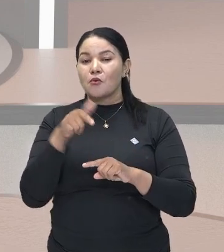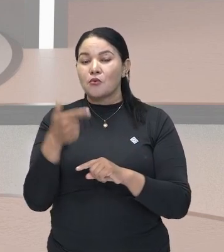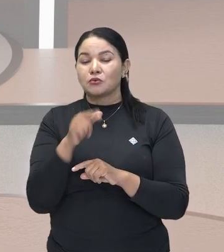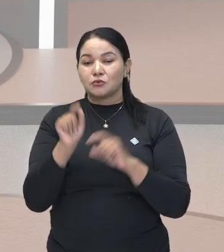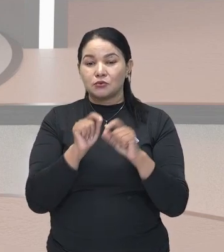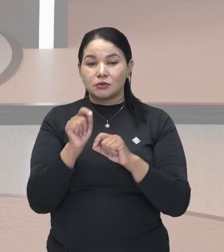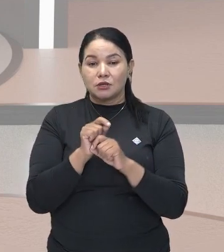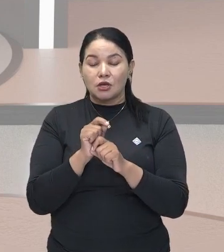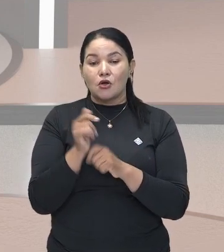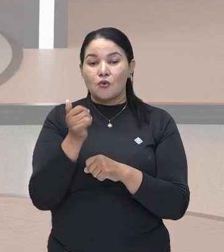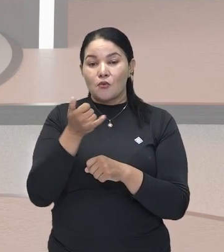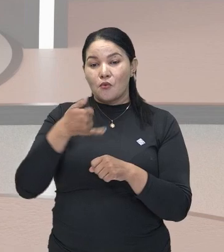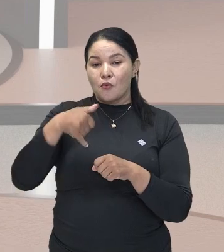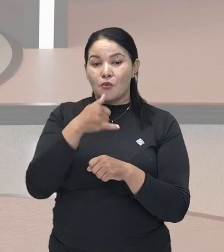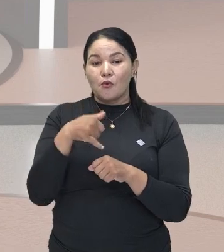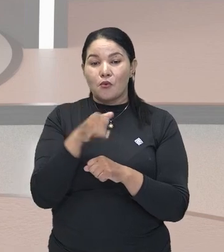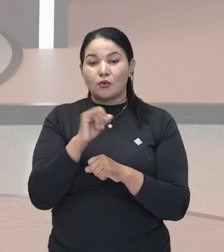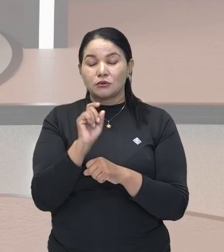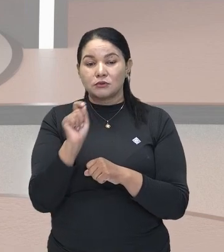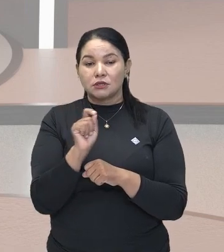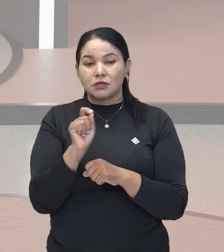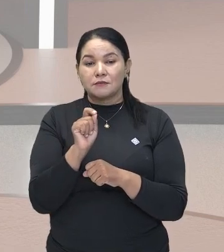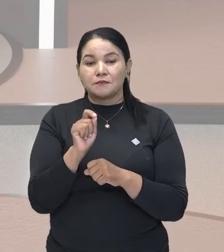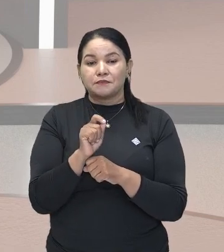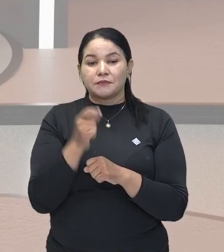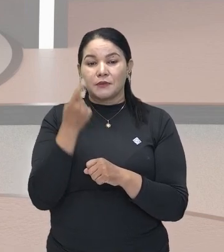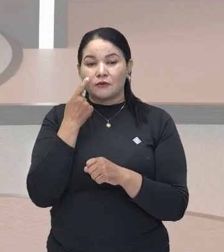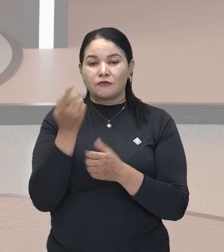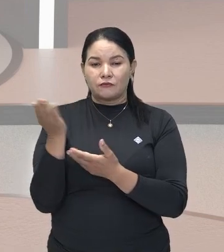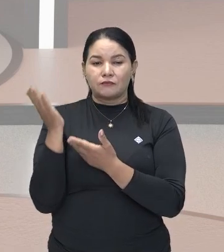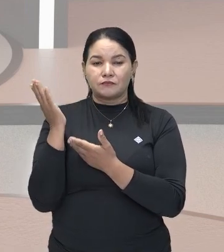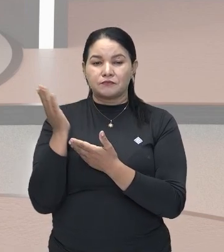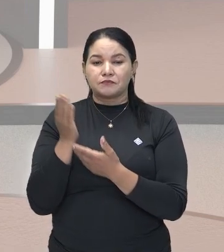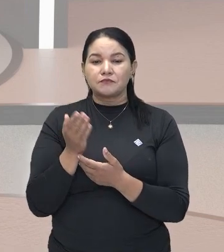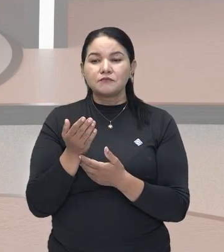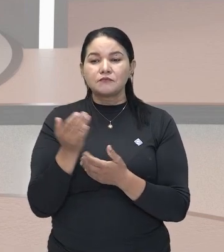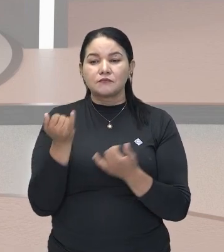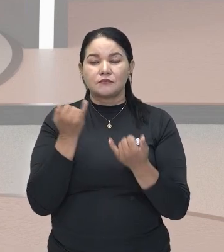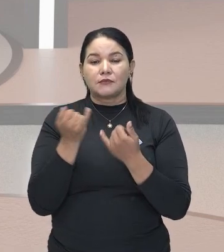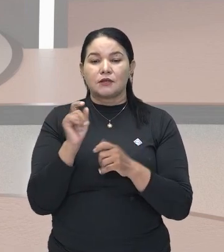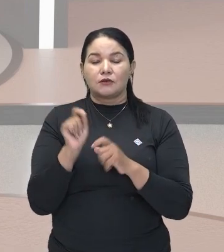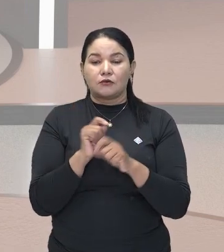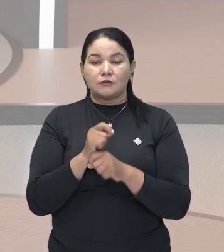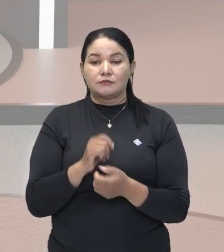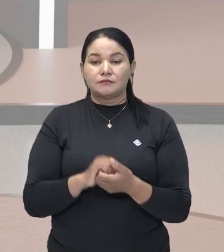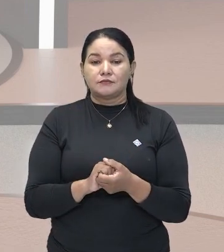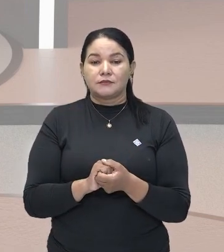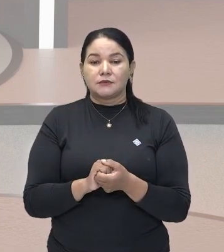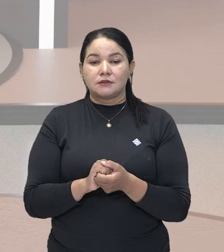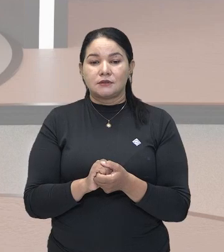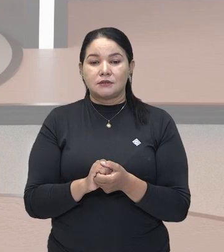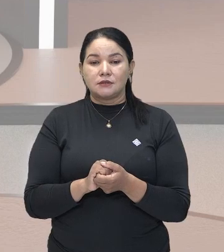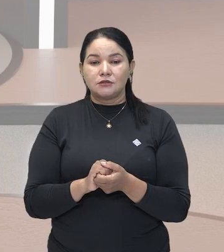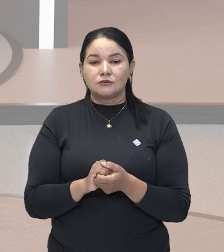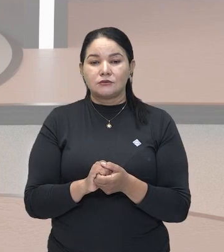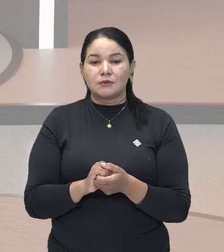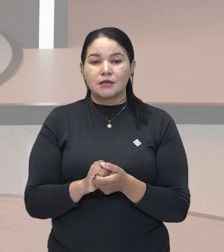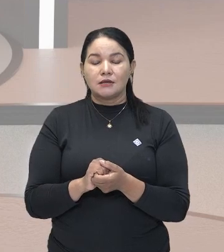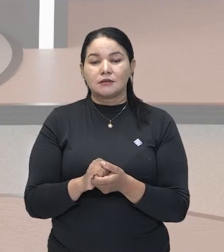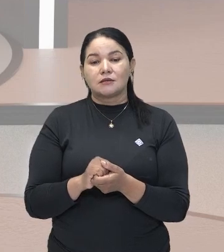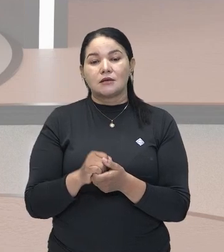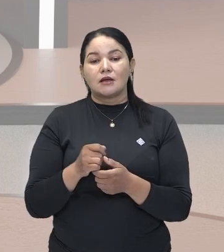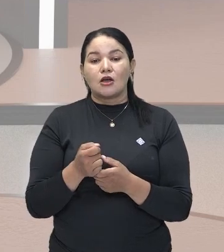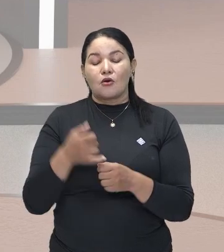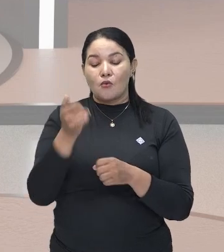o óleo de xisto, tá? Então, tendo essa exploração do óleo de xisto, gente, acabou diminuindo